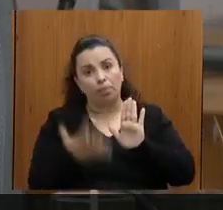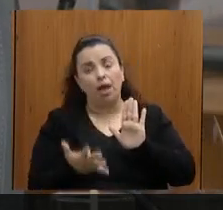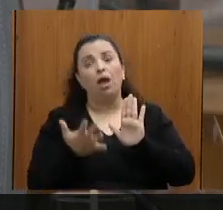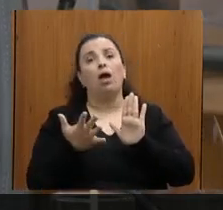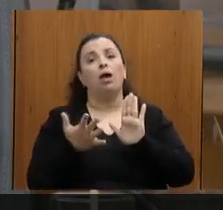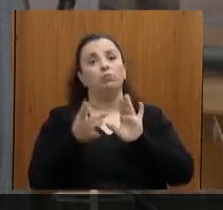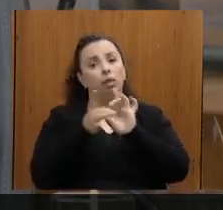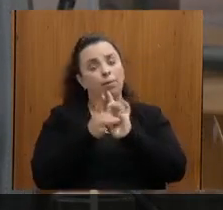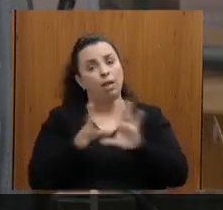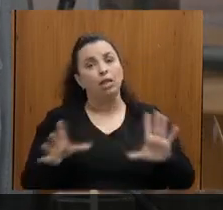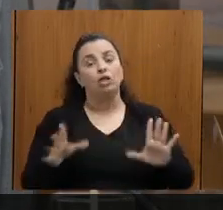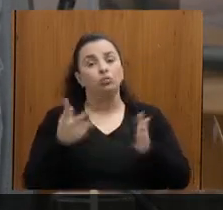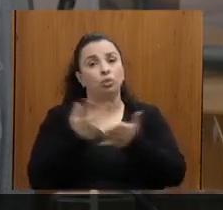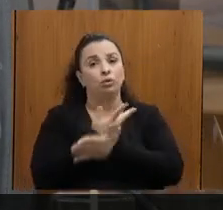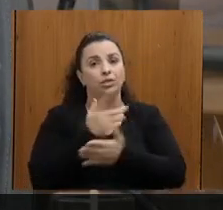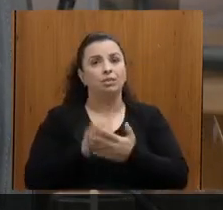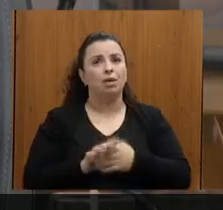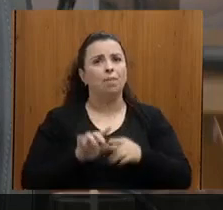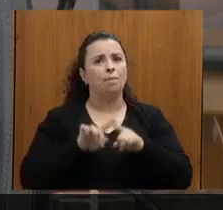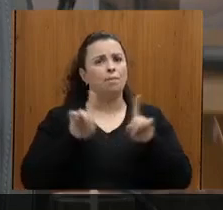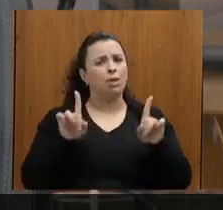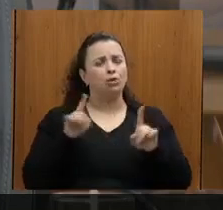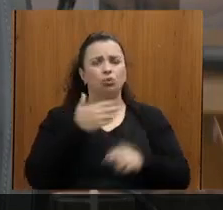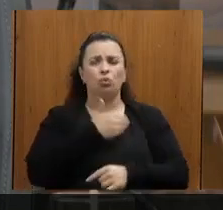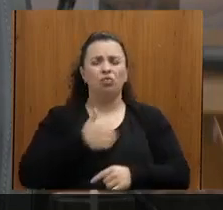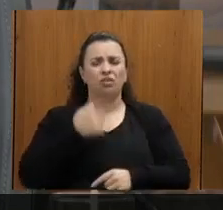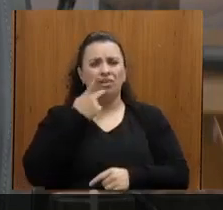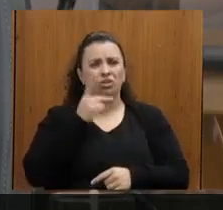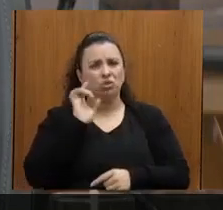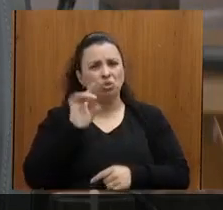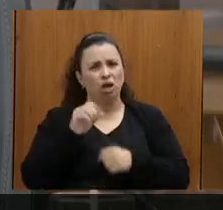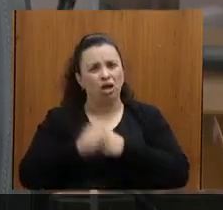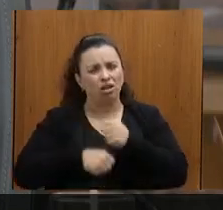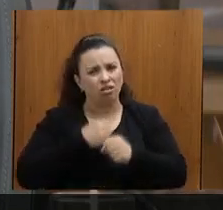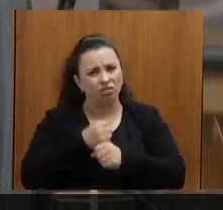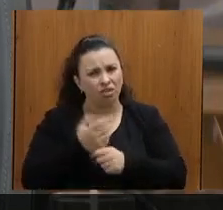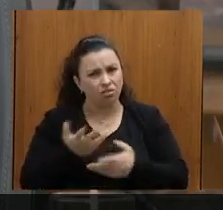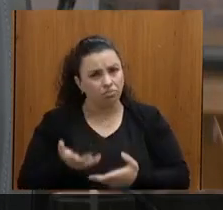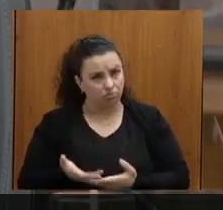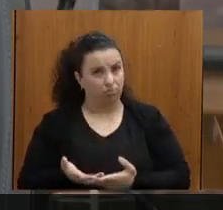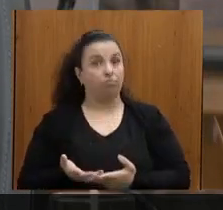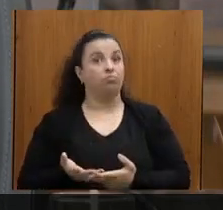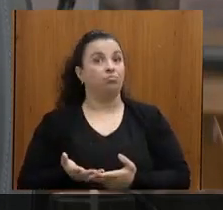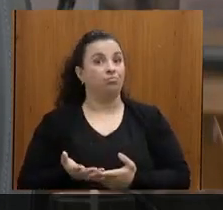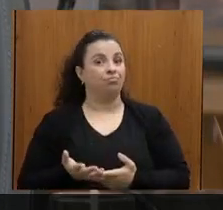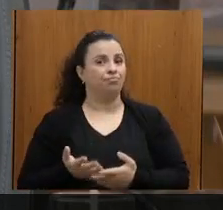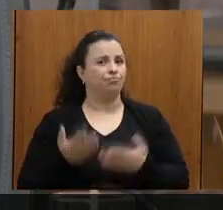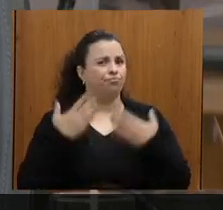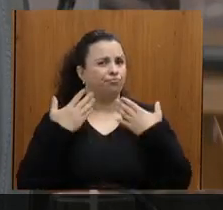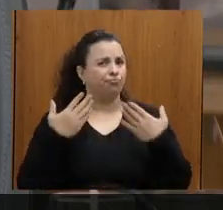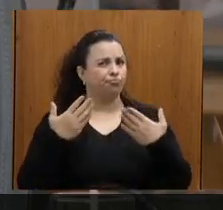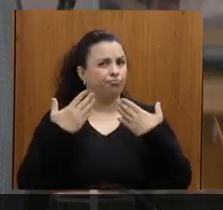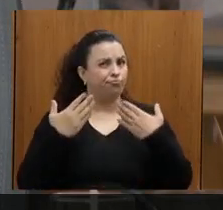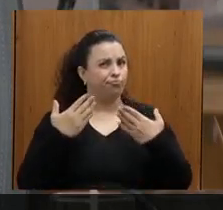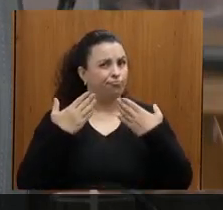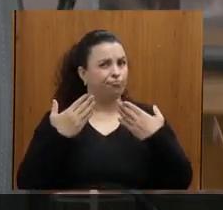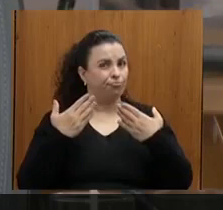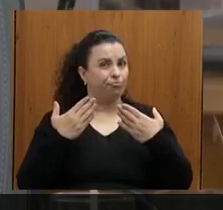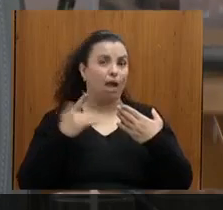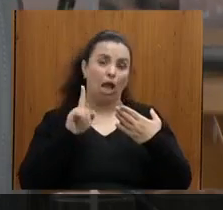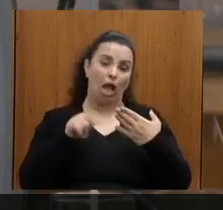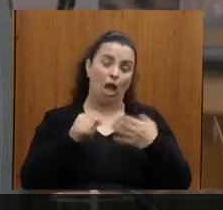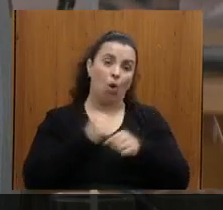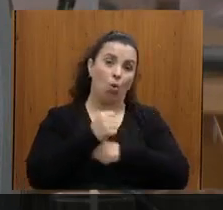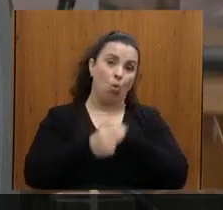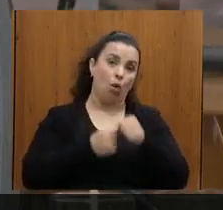sinaliza algo nesse sentido somente para o próximo ano, o próximo ano é ano muito suspeito, é evidente que a vida não para por ser ano eleitoral, mas se torna um ano